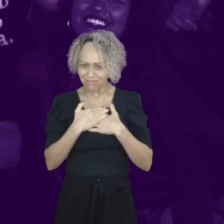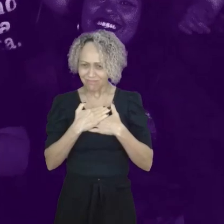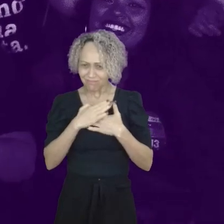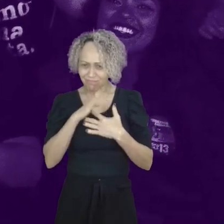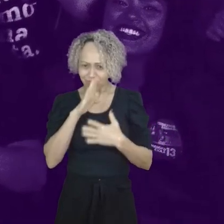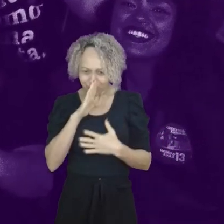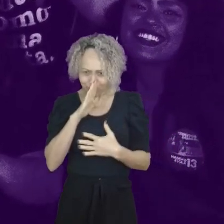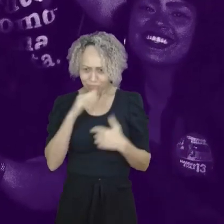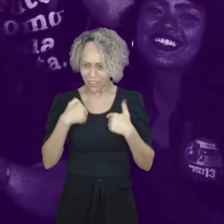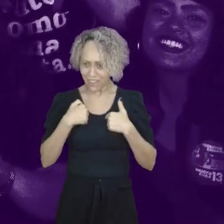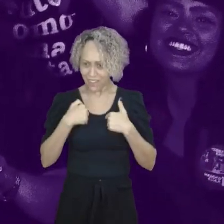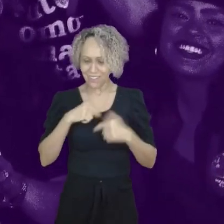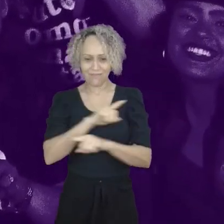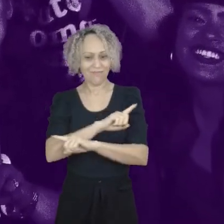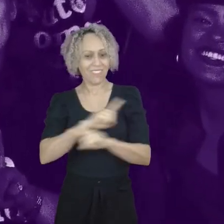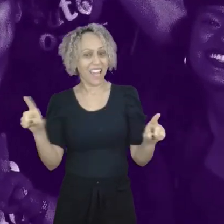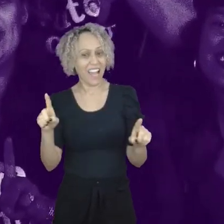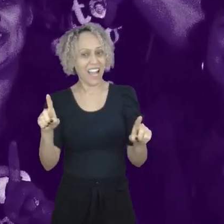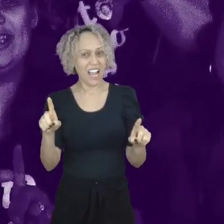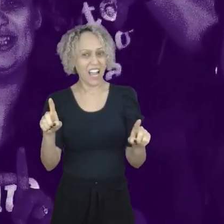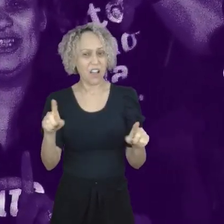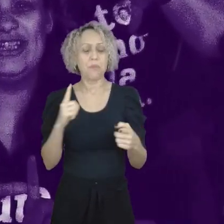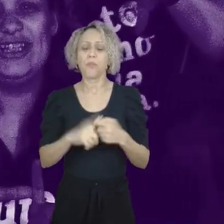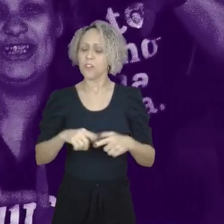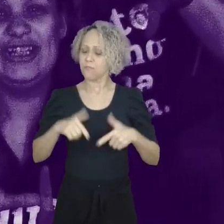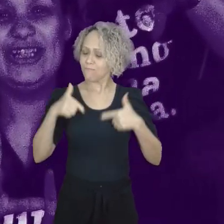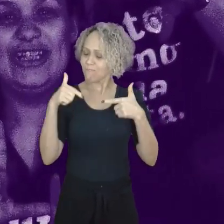Ninguém vai me impedir de cantar e lutar.